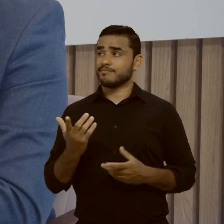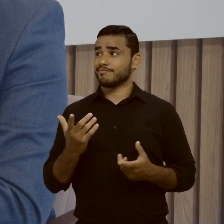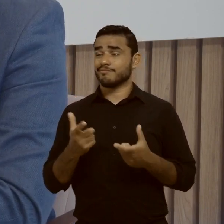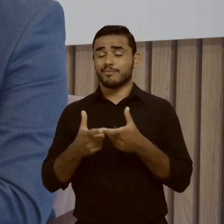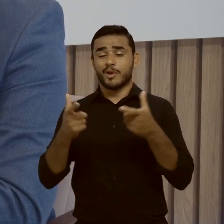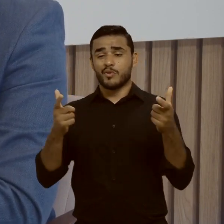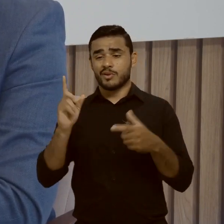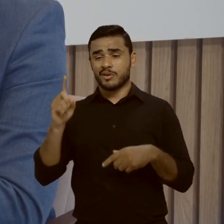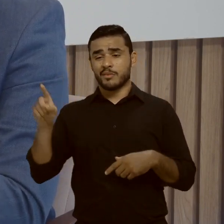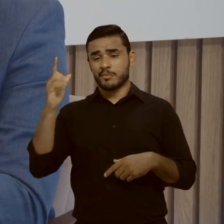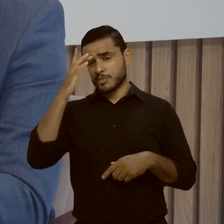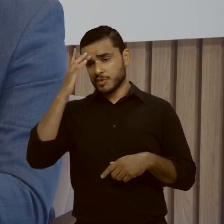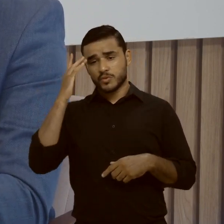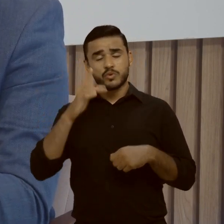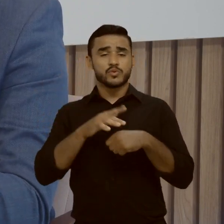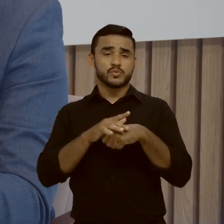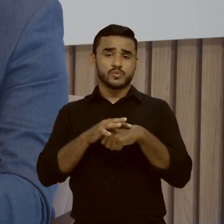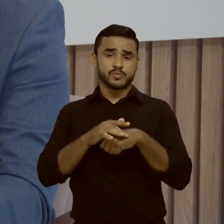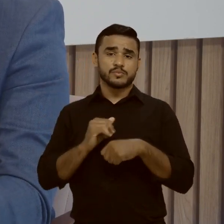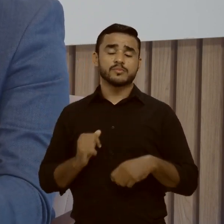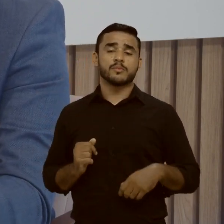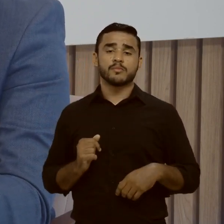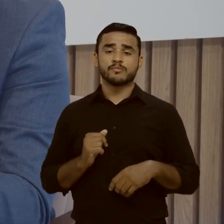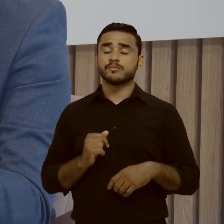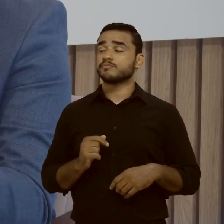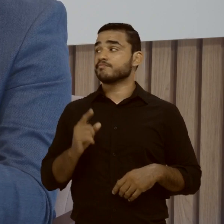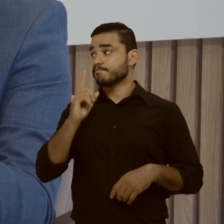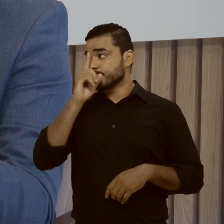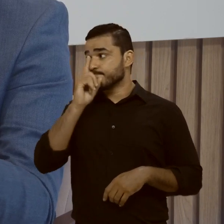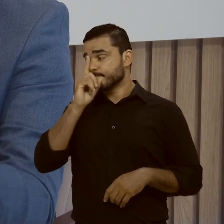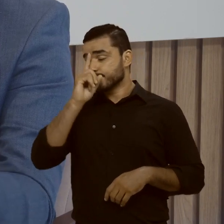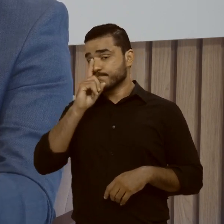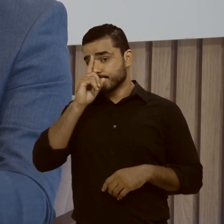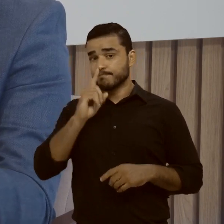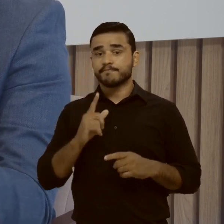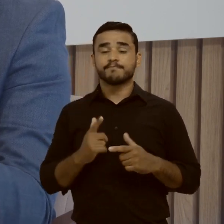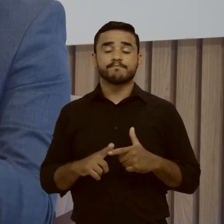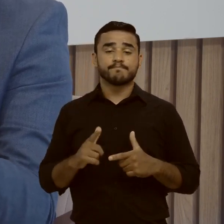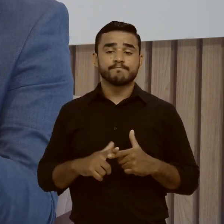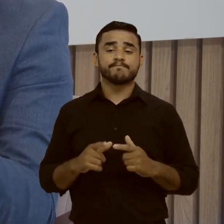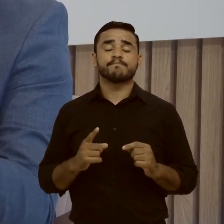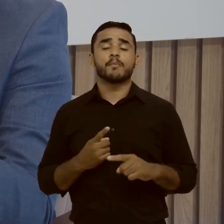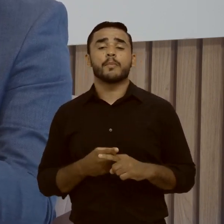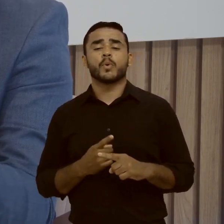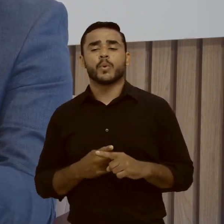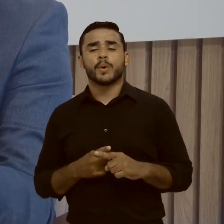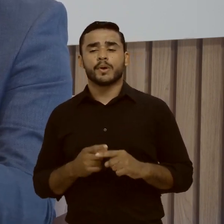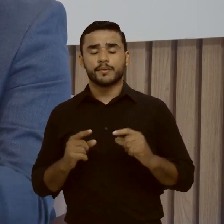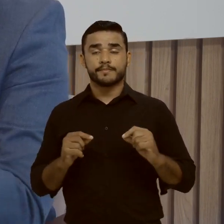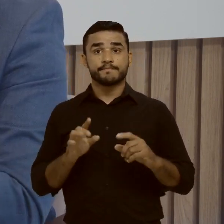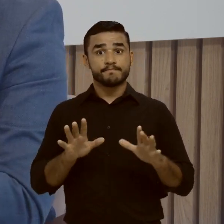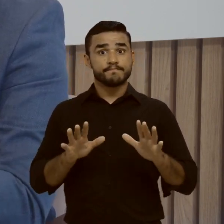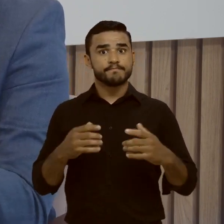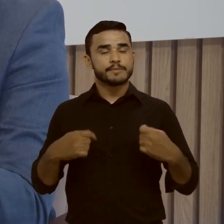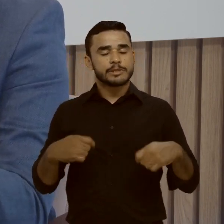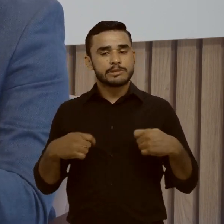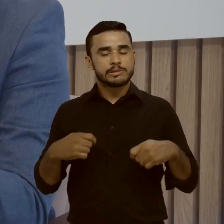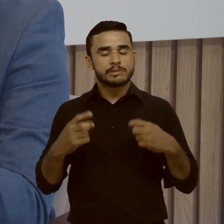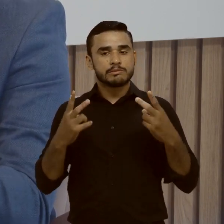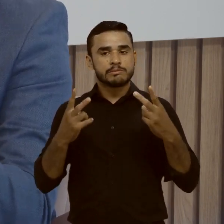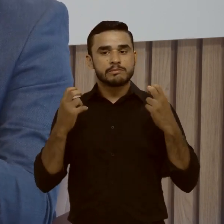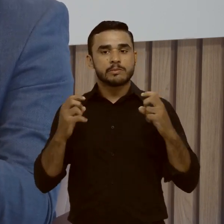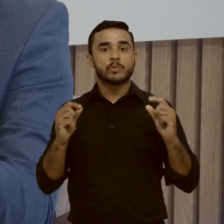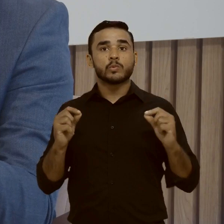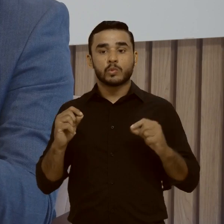dos casos, tá? Os fatores de risco, né? O que a gente deve estar alerta, o que a gente deve perceber?